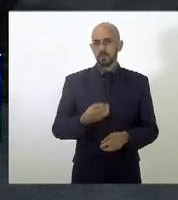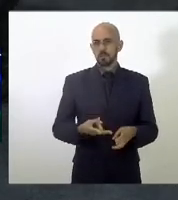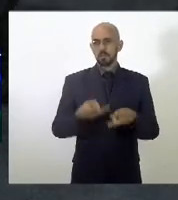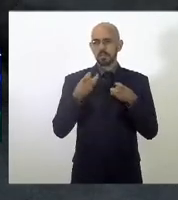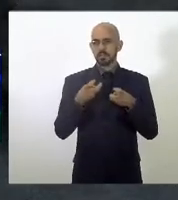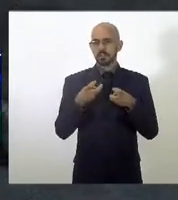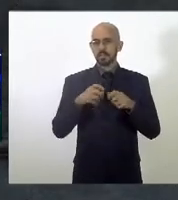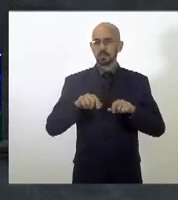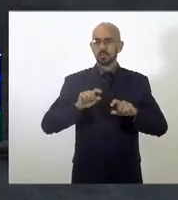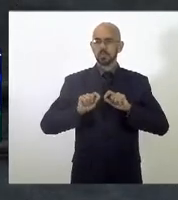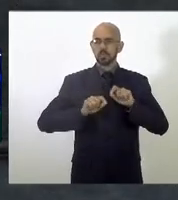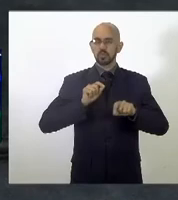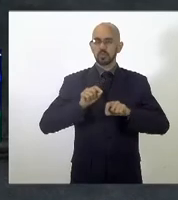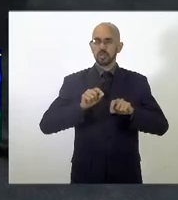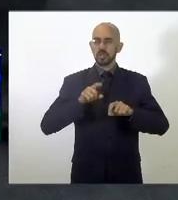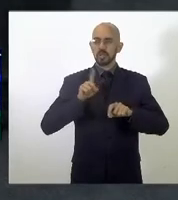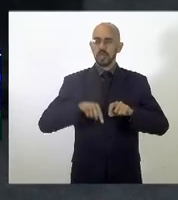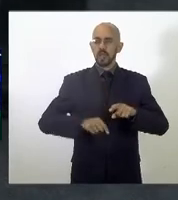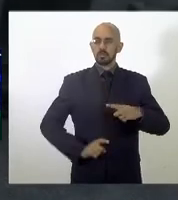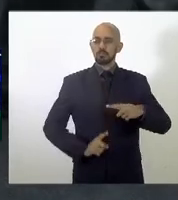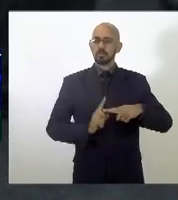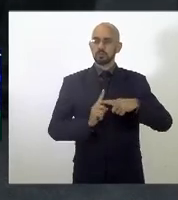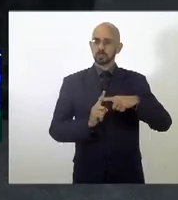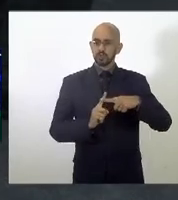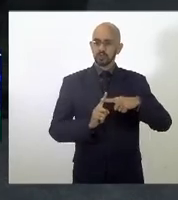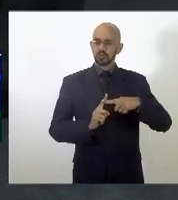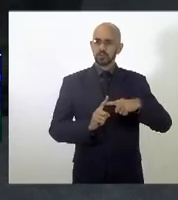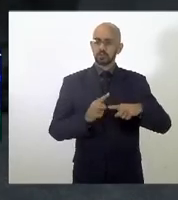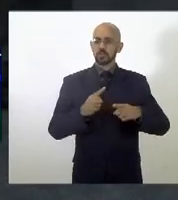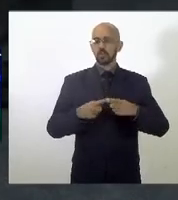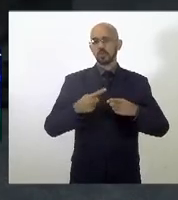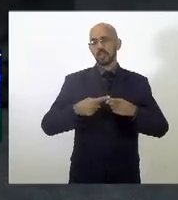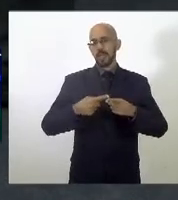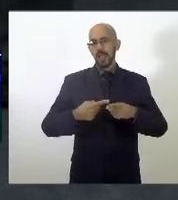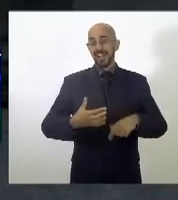como extremamente positivo, porque a crise